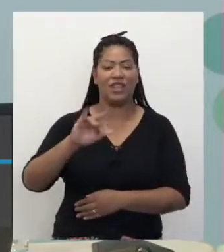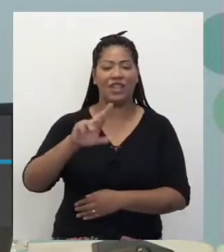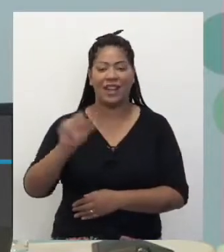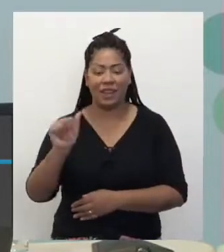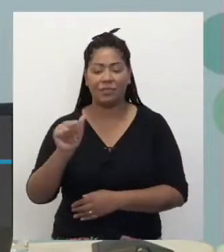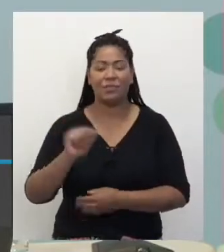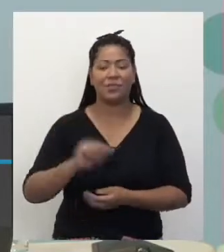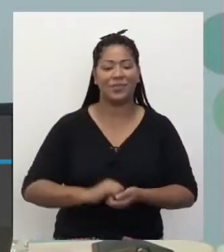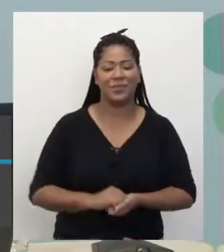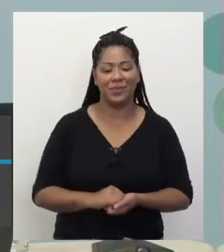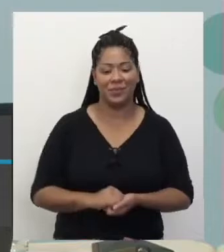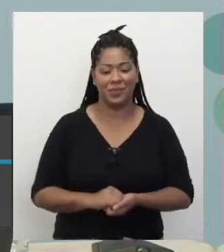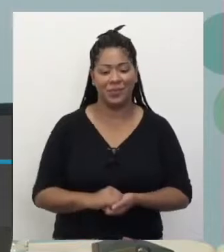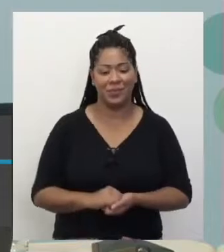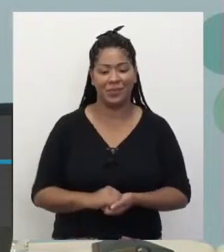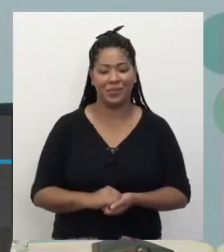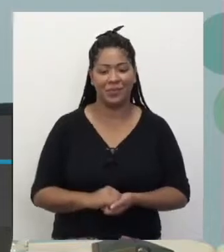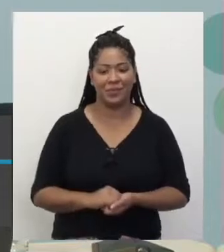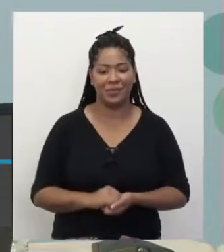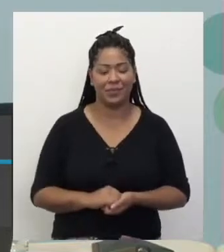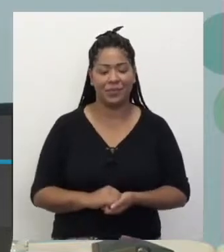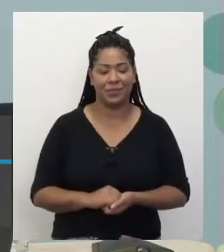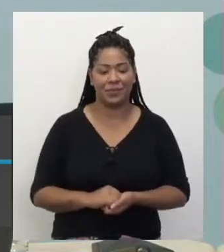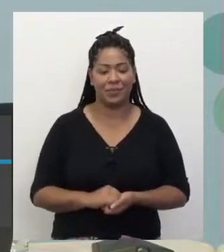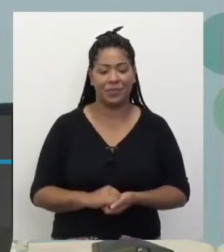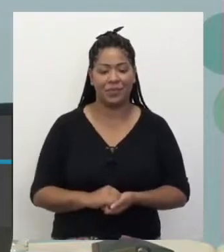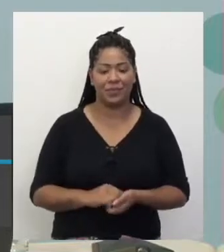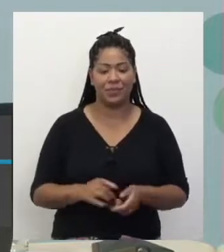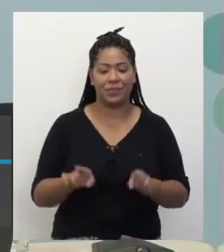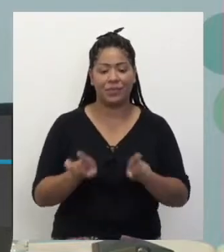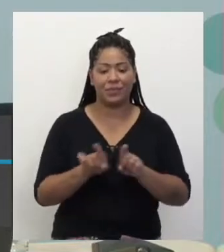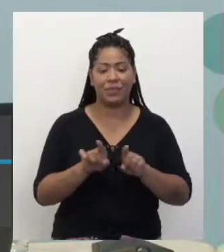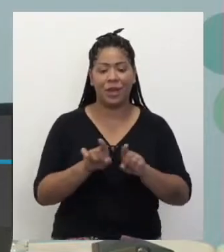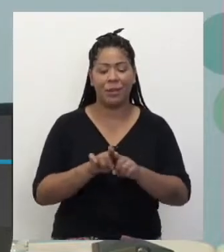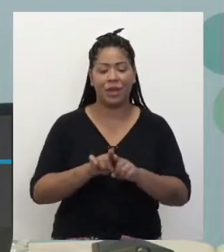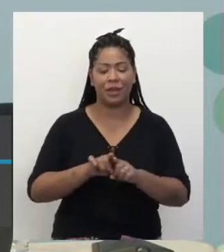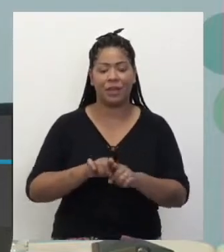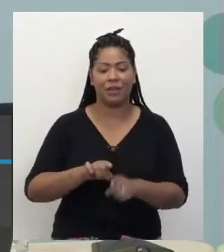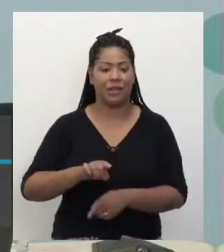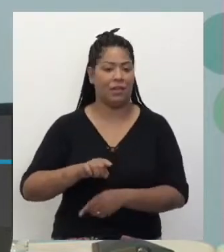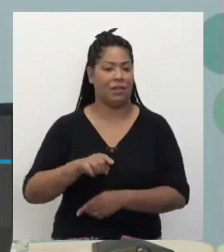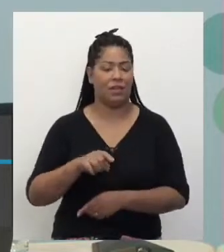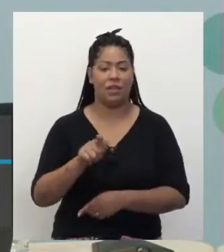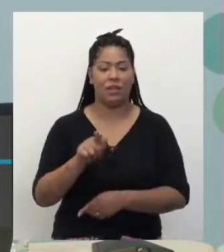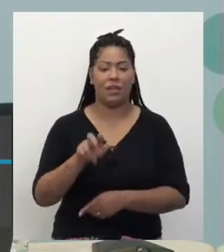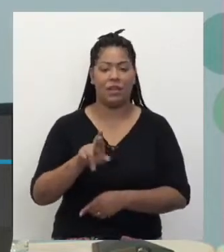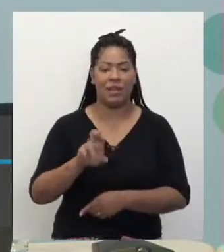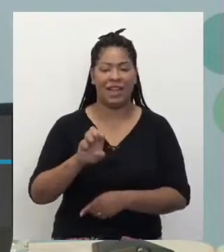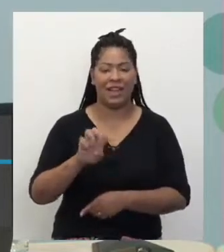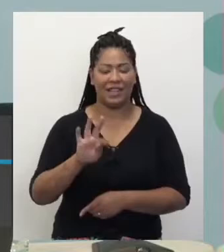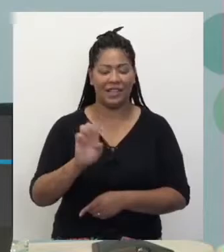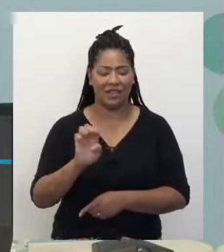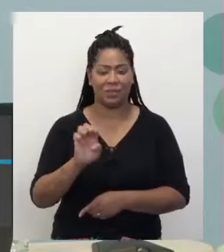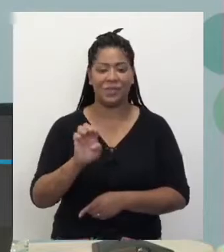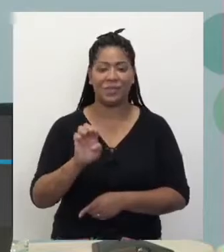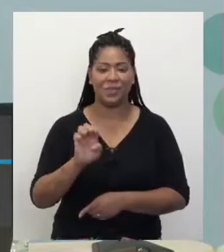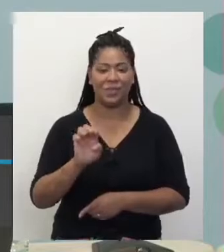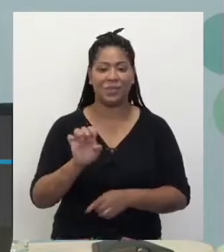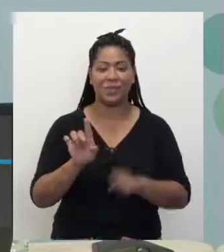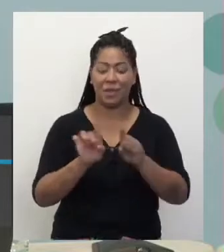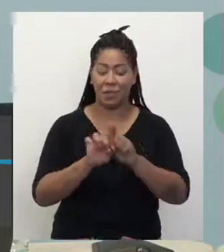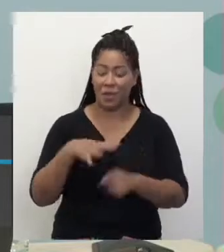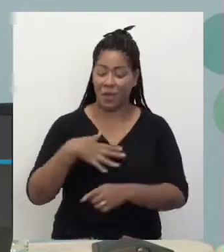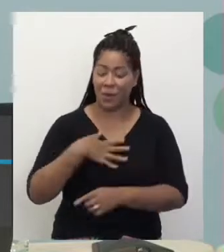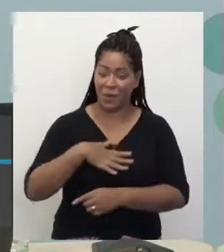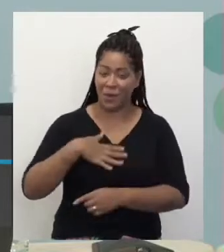Vamos lá. Um com a Gretchen, né, tem bastante. Tem um que eu gosto bastante, que